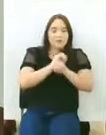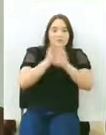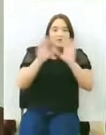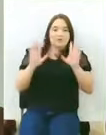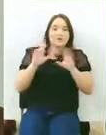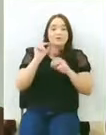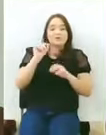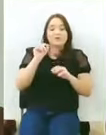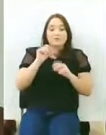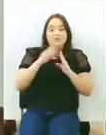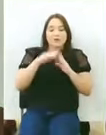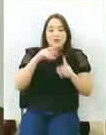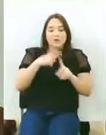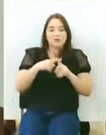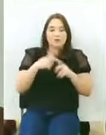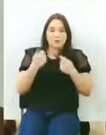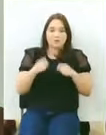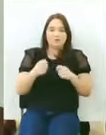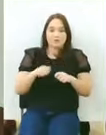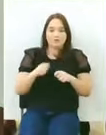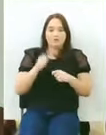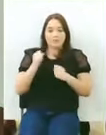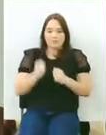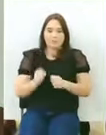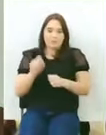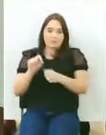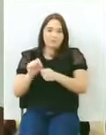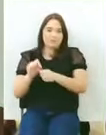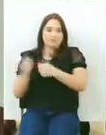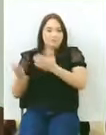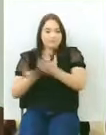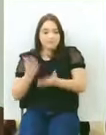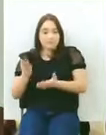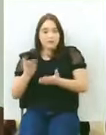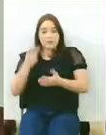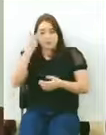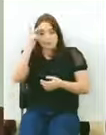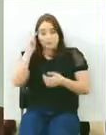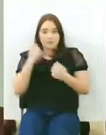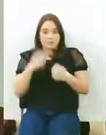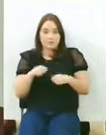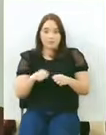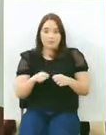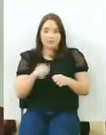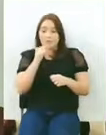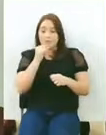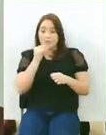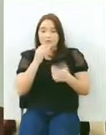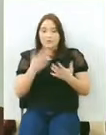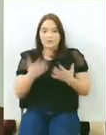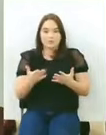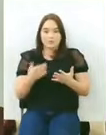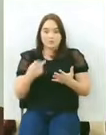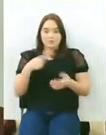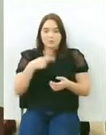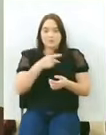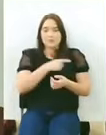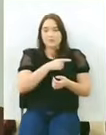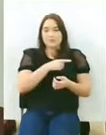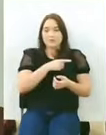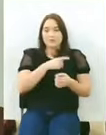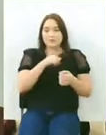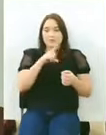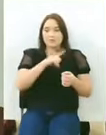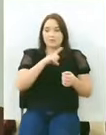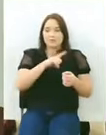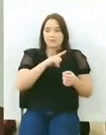lucidez e de acordo com aquilo que a igreja pode fazer para servir pessoas que precisam. Deixa eu dar um exemplo. Eu fui